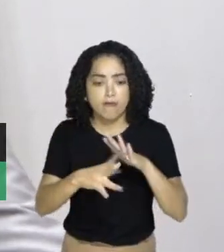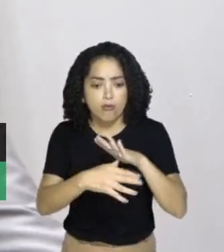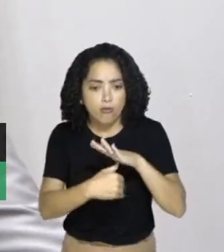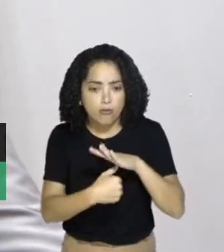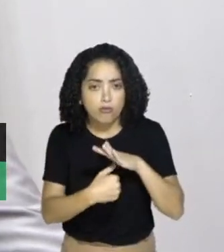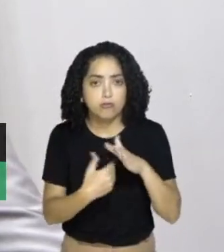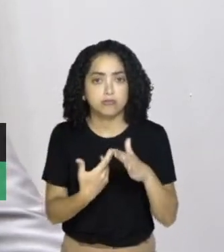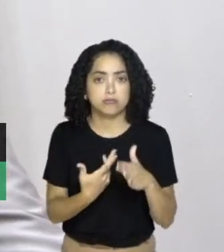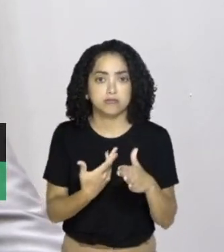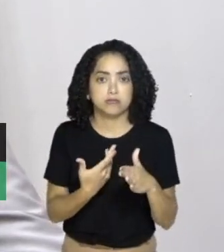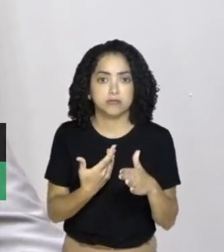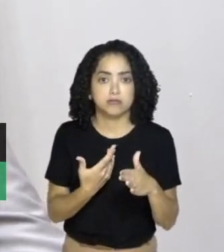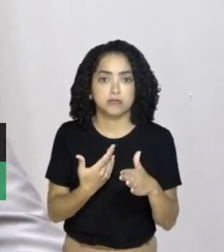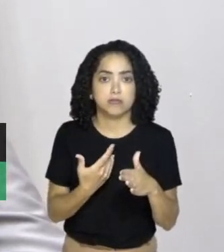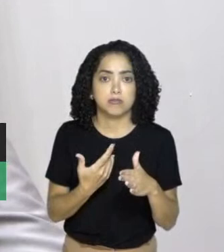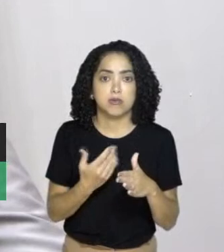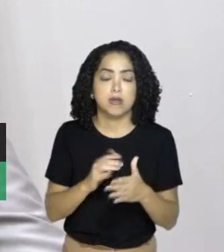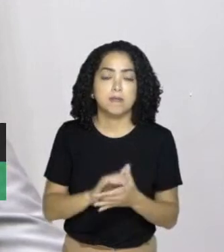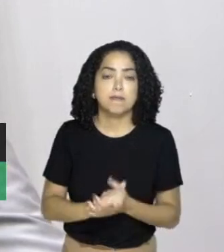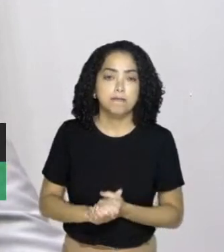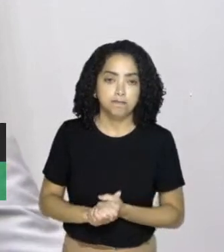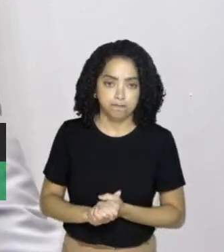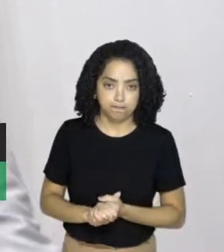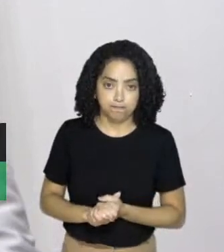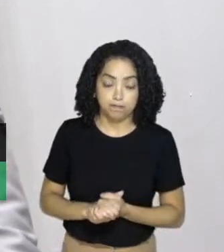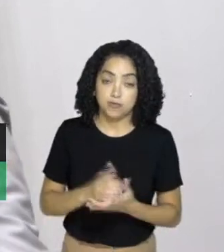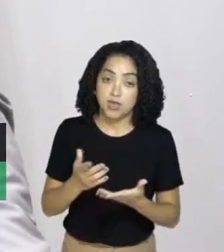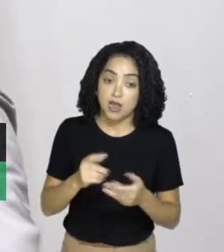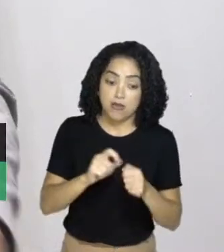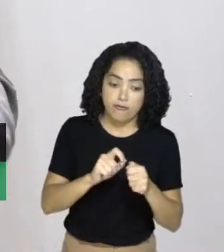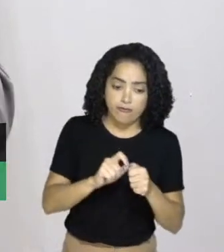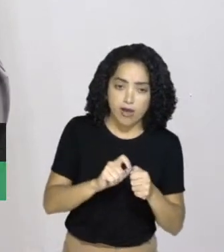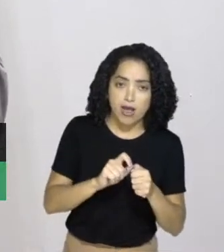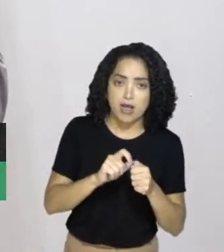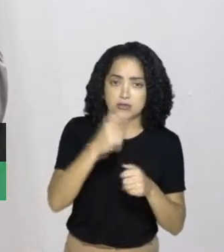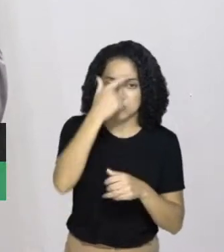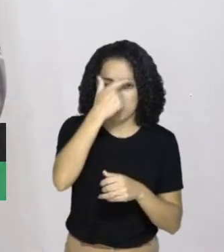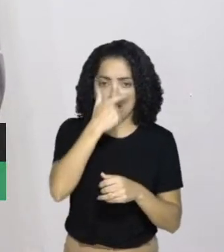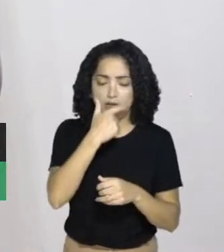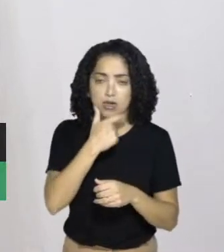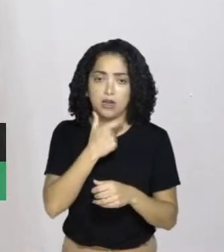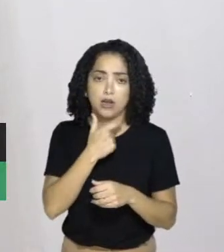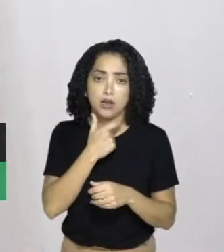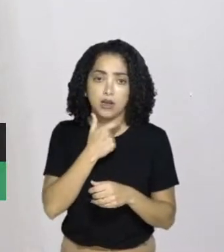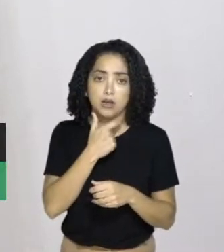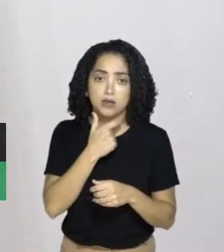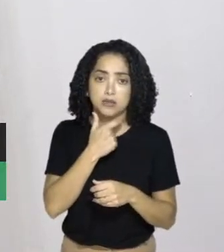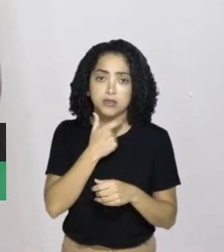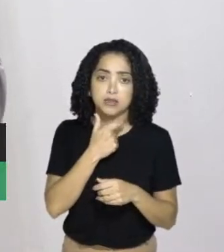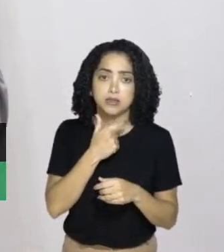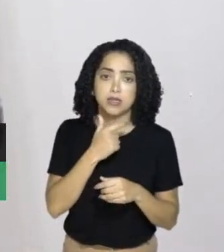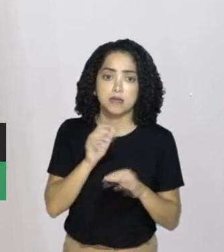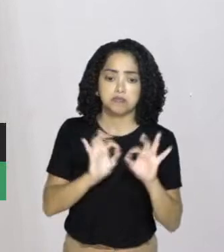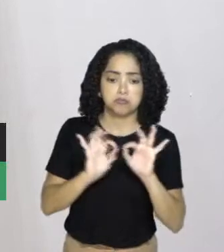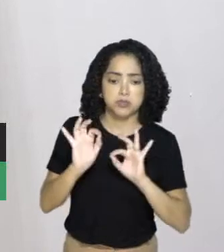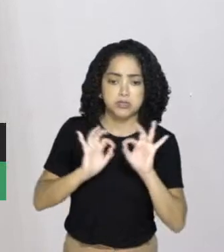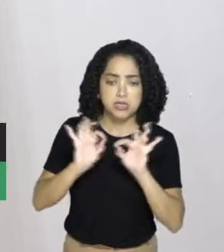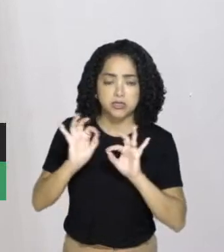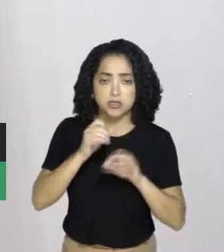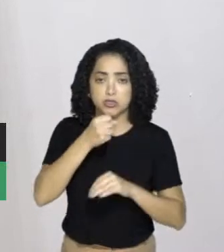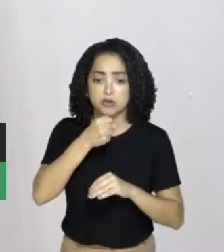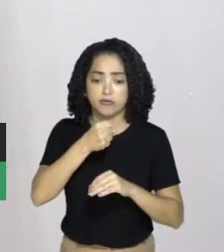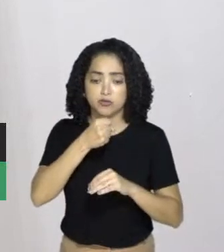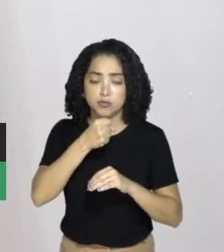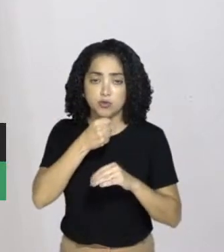desculpa única que ele tem. Ele faz uma cara de paisagem, se ajeita na frente do microfone e fala,